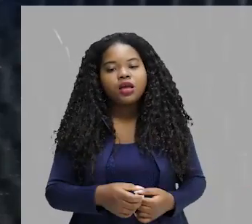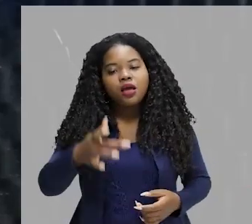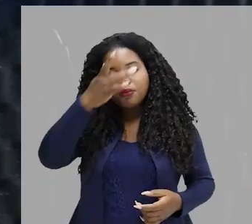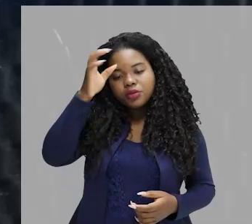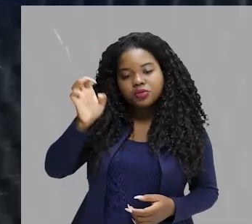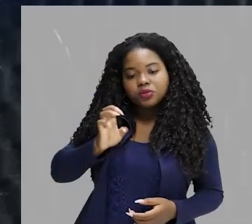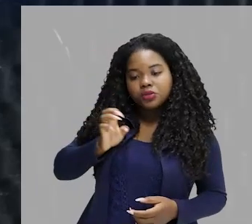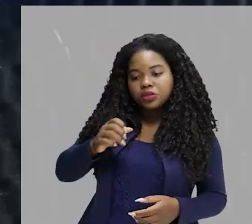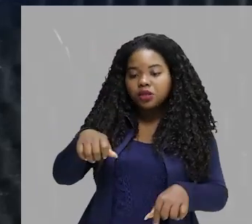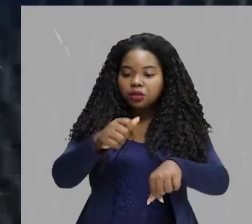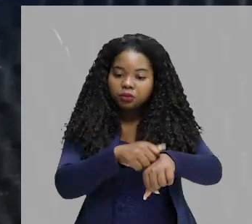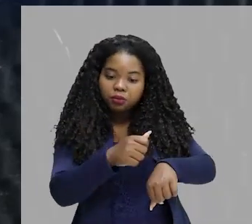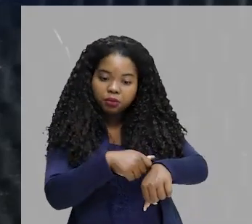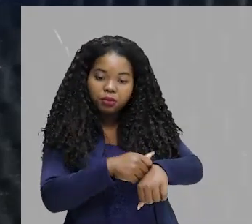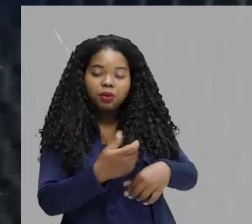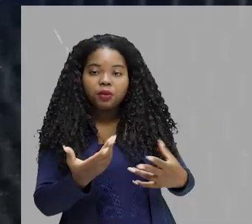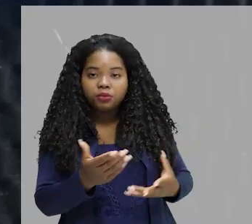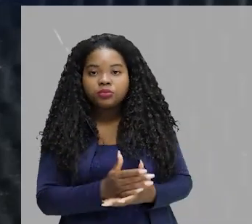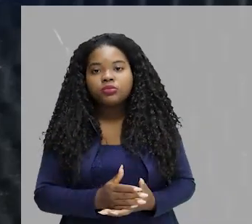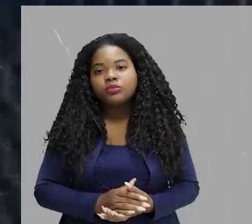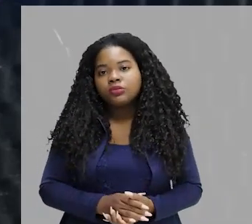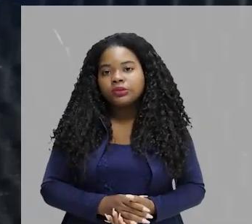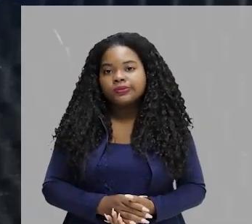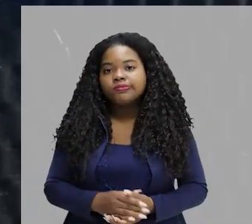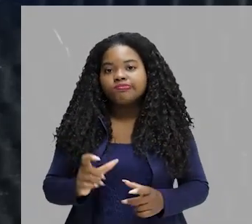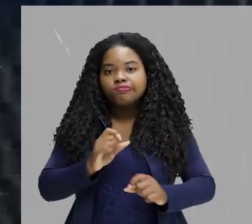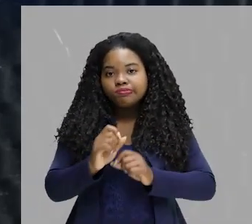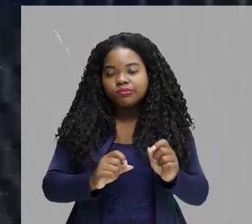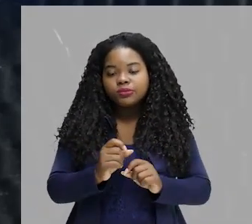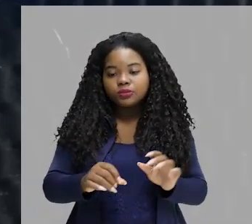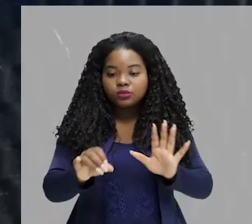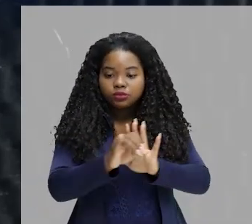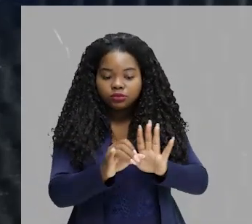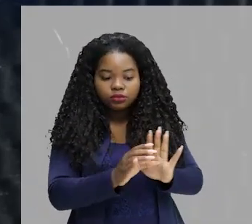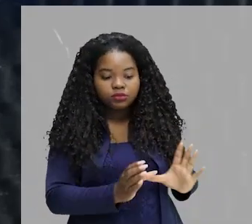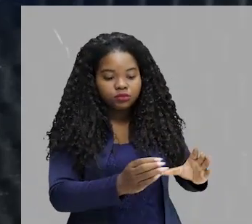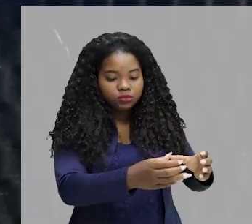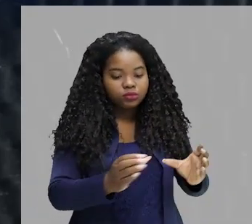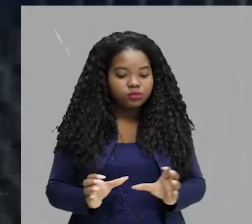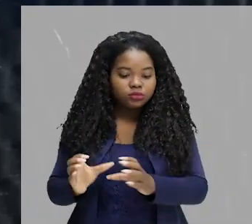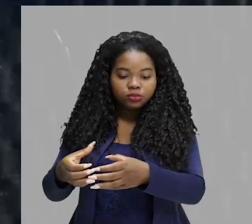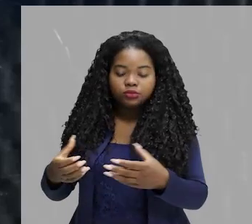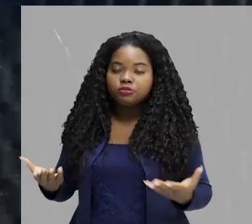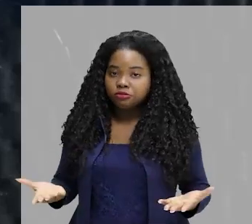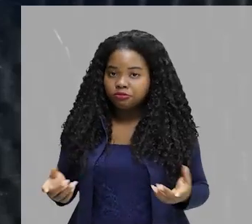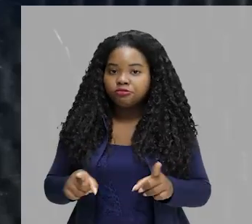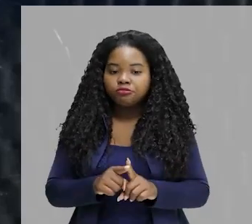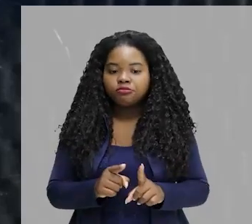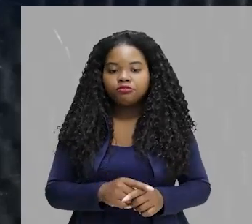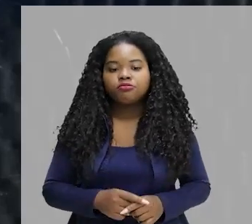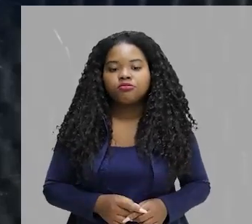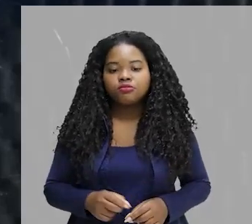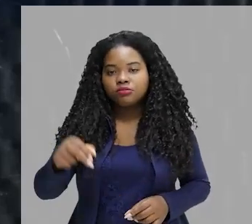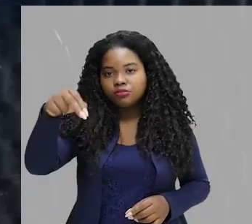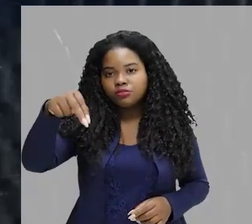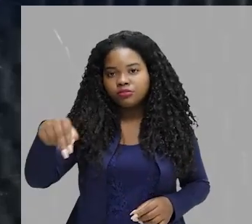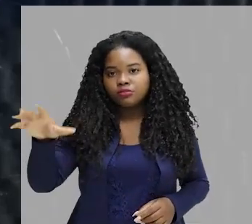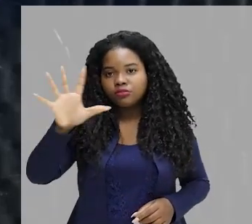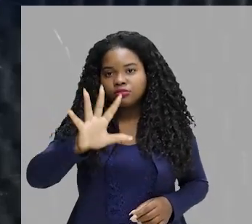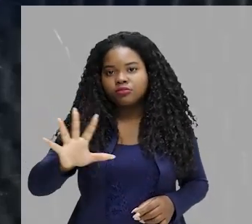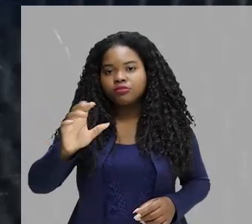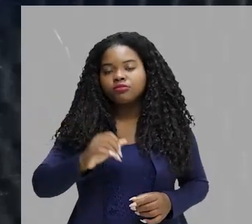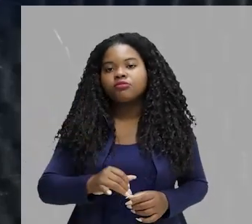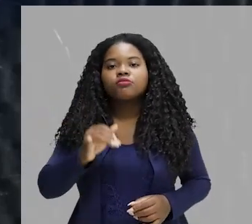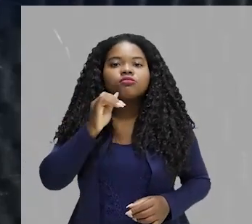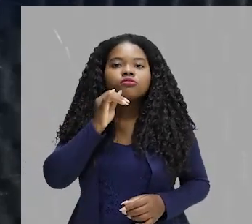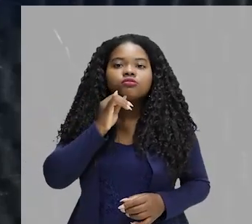pessoas mais pobres, a classe média, acaba tendo elementos que identificam aquelas pessoas como grupo social também. A nacionalidade,